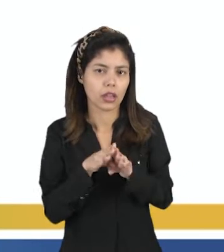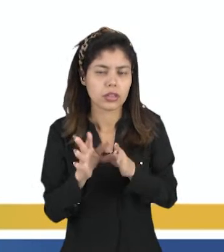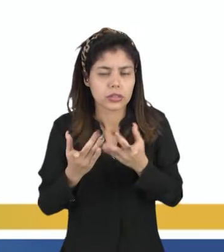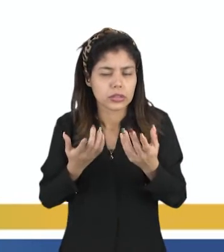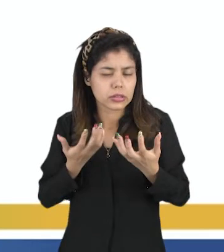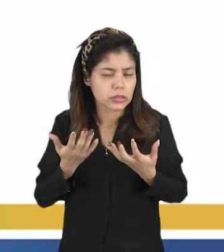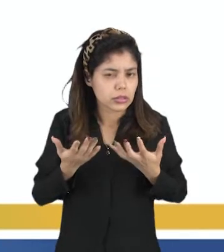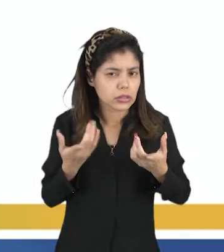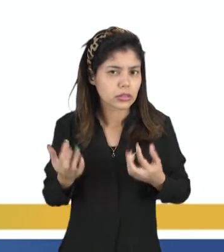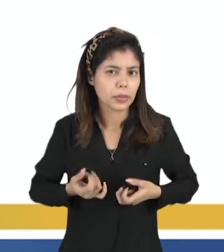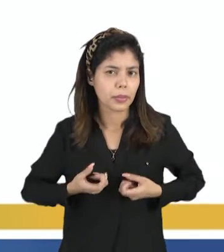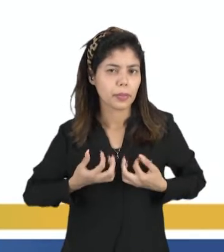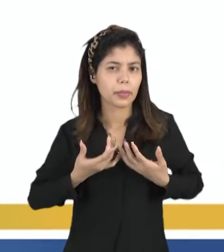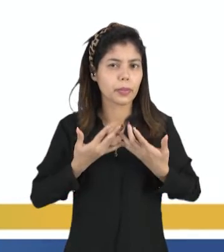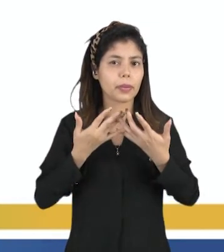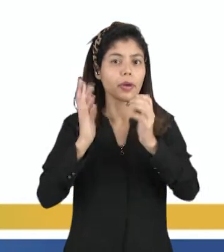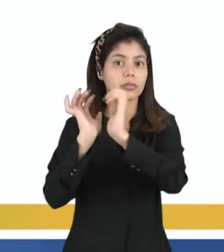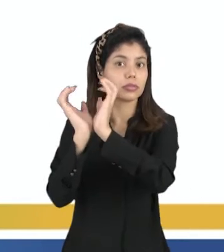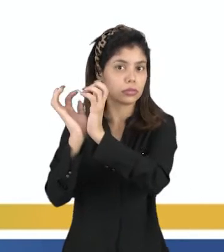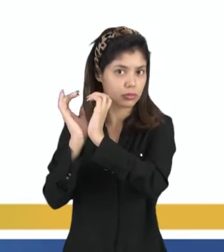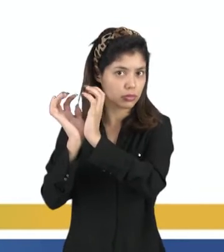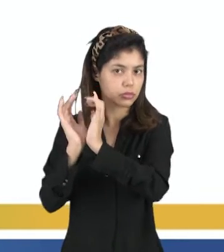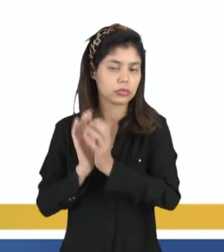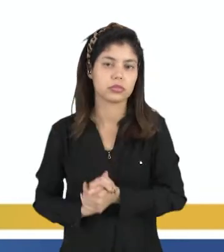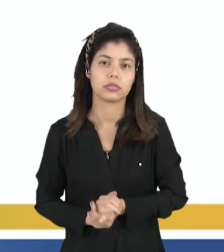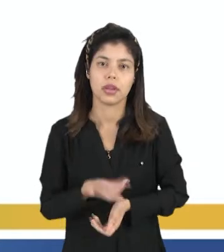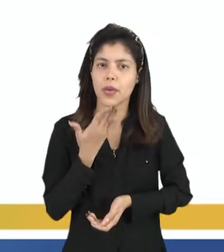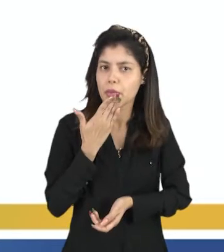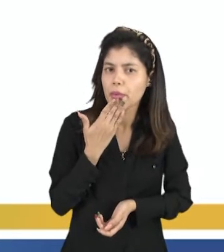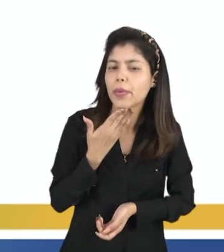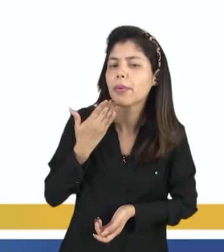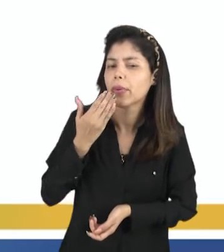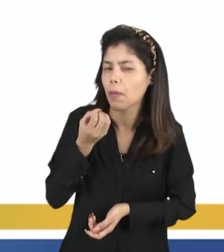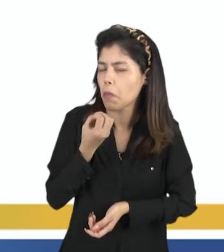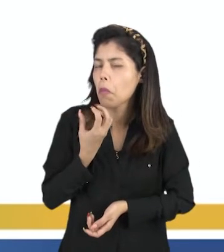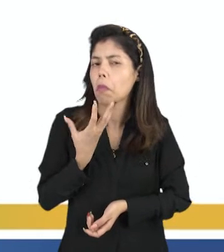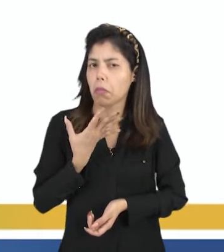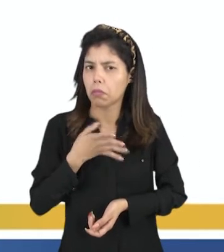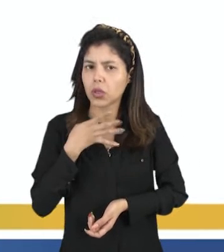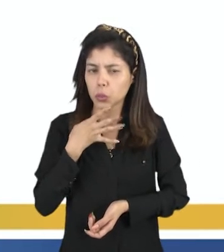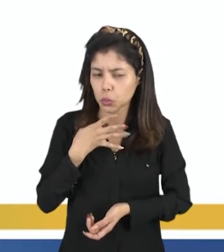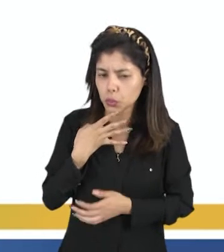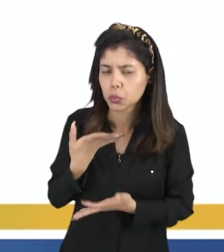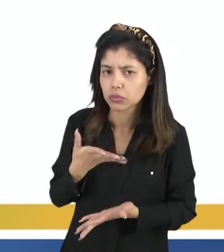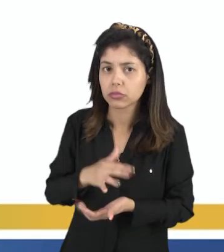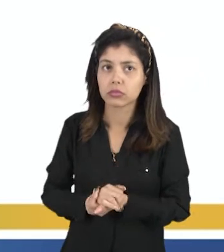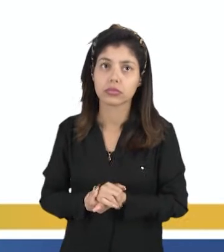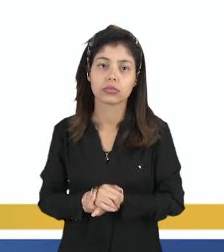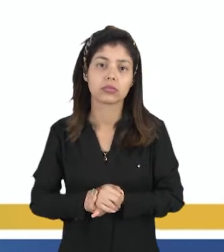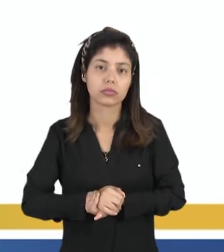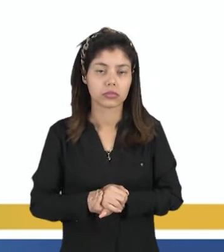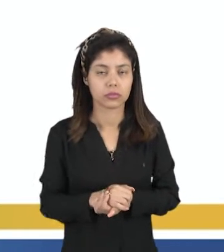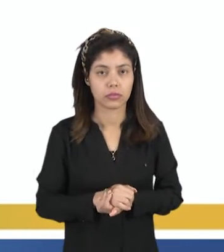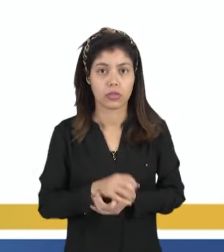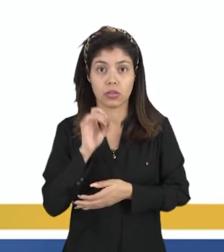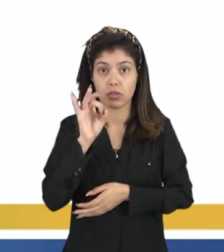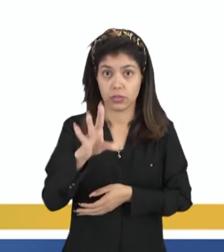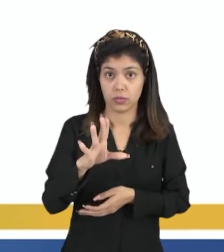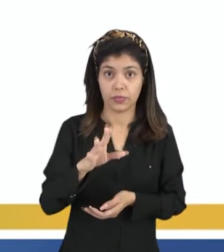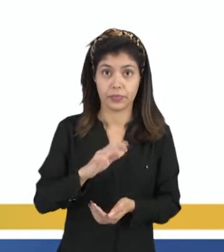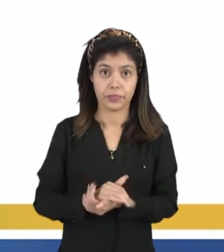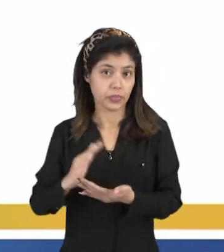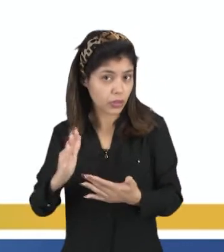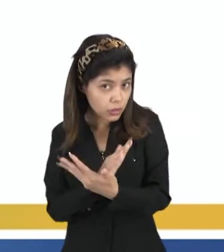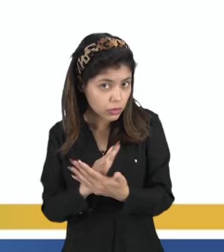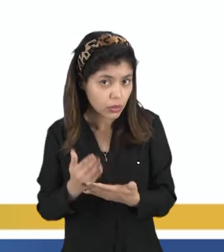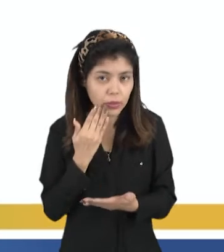são transmitidas ao cérebro, de modo que os sabores possam ser reconhecidos. Então, somente alguns